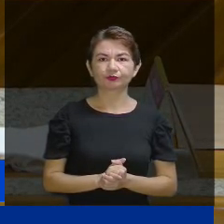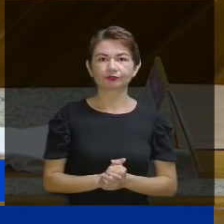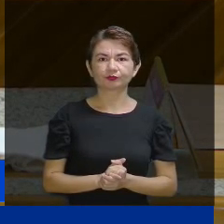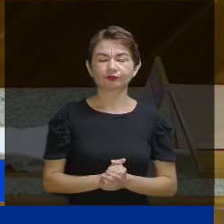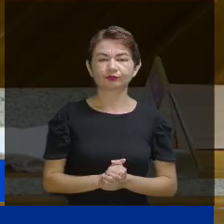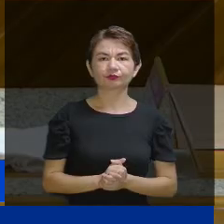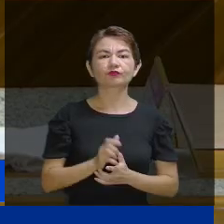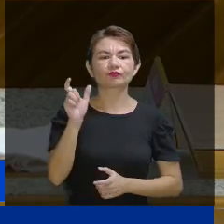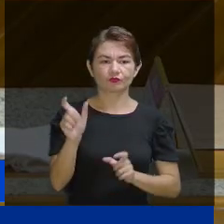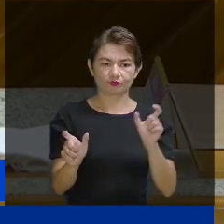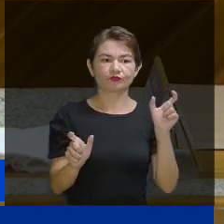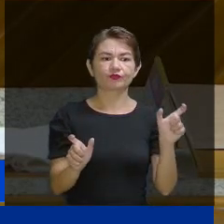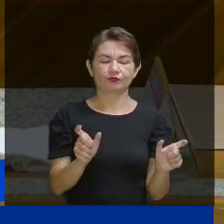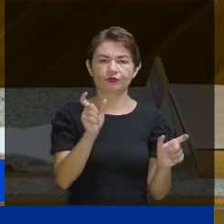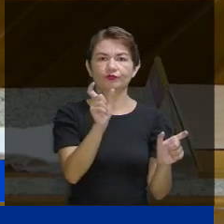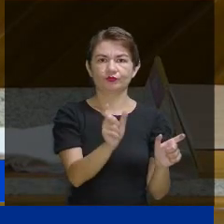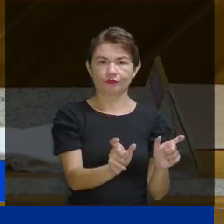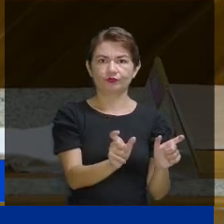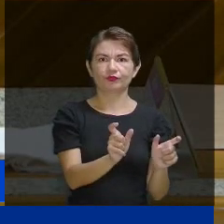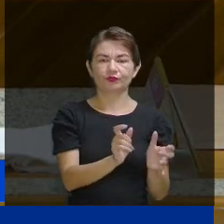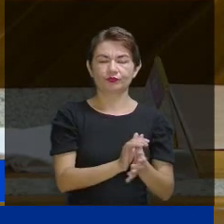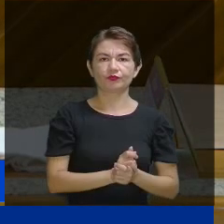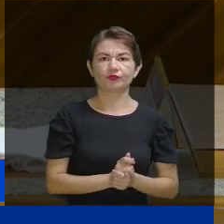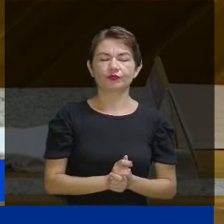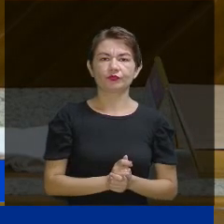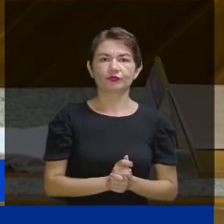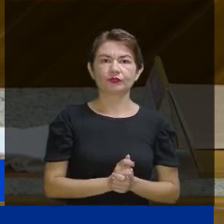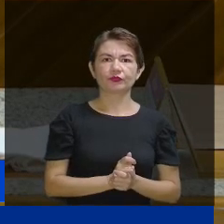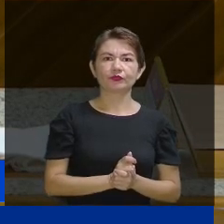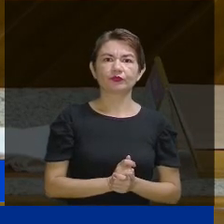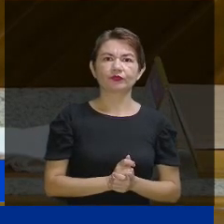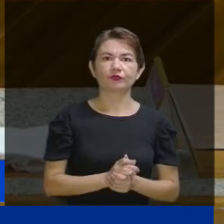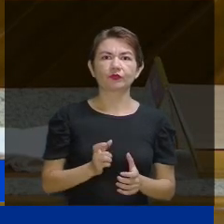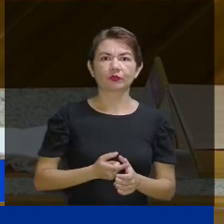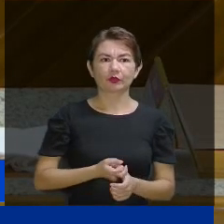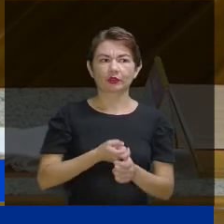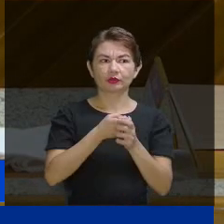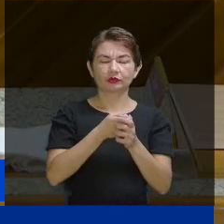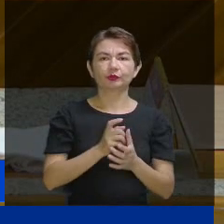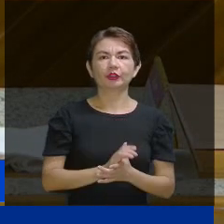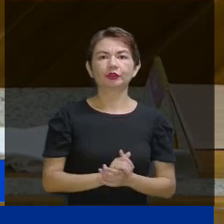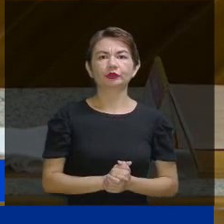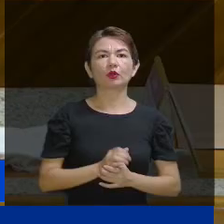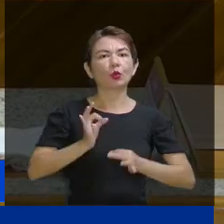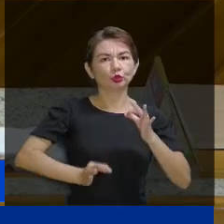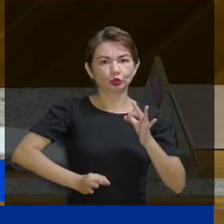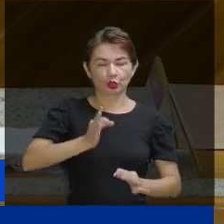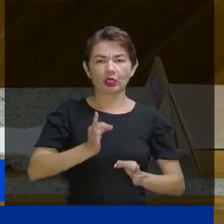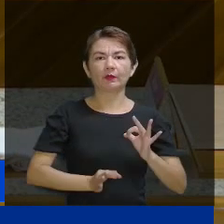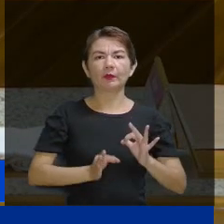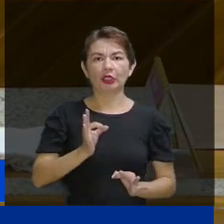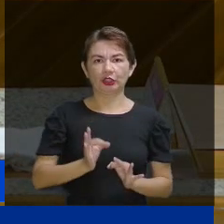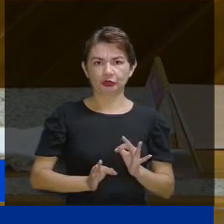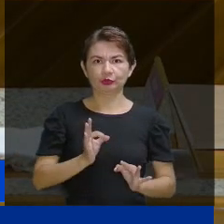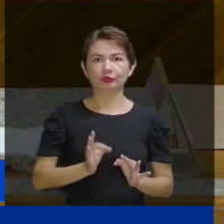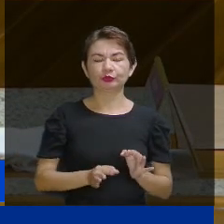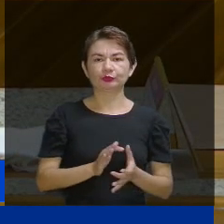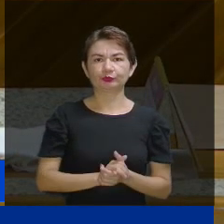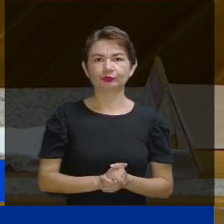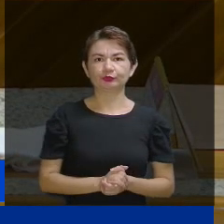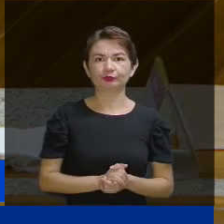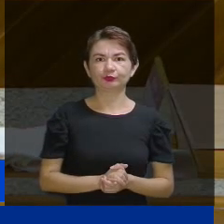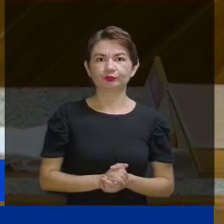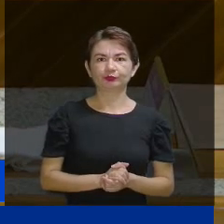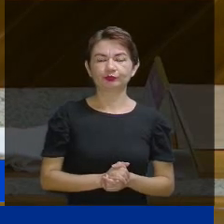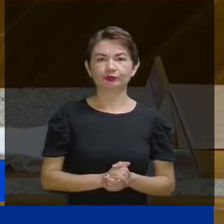pelos embargados, e aí suspenso, naturalmente, o julgamento para a retomada do